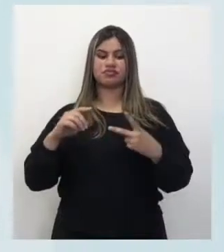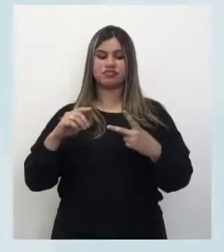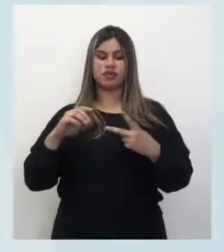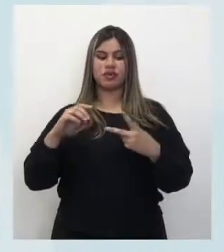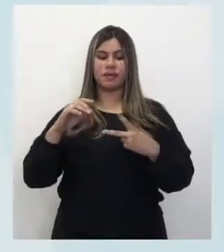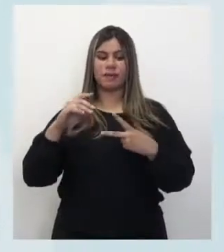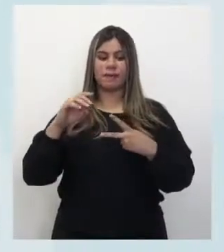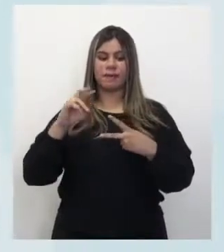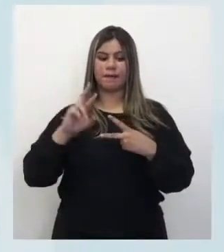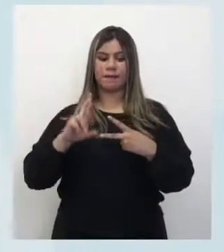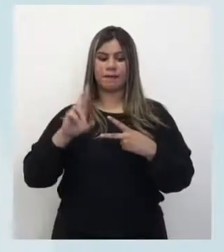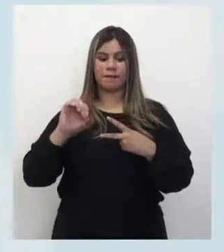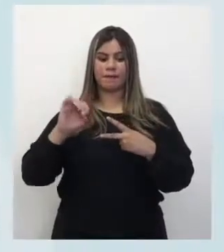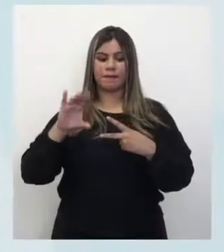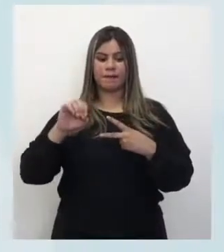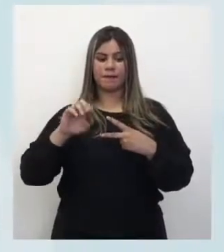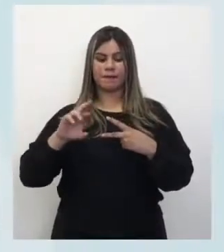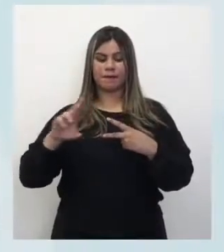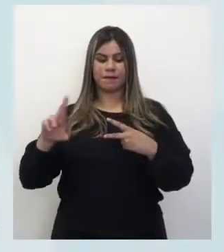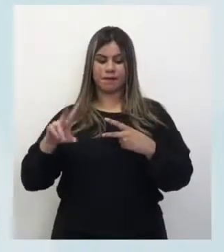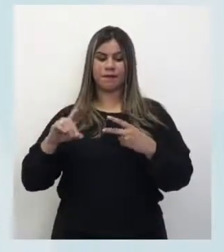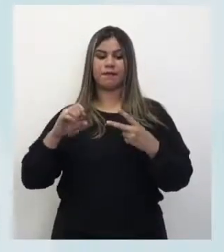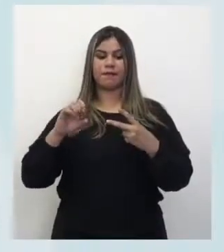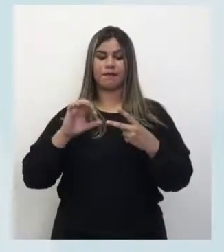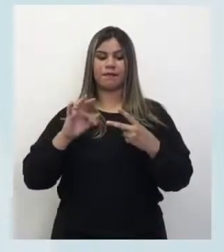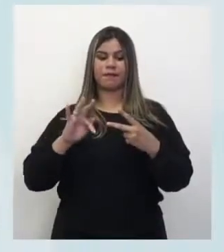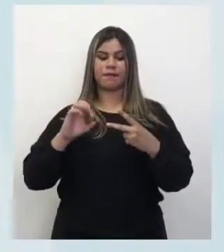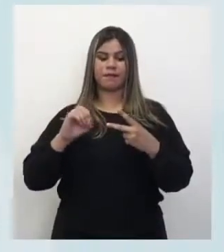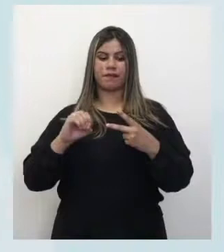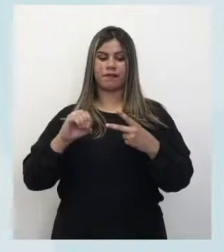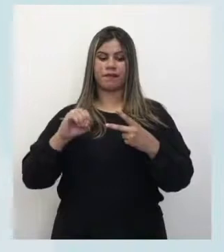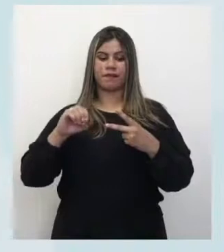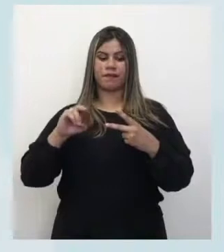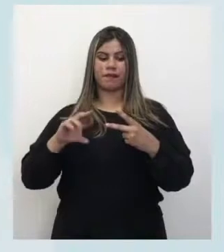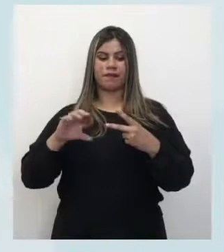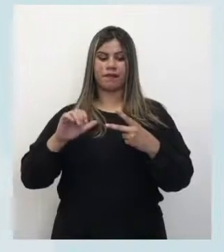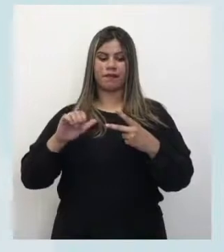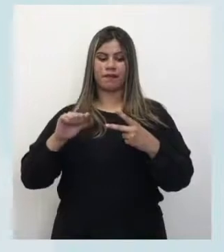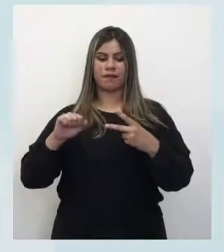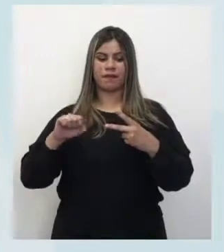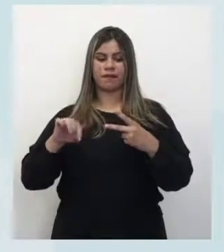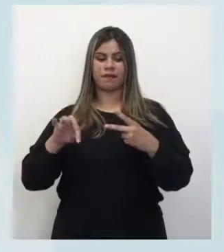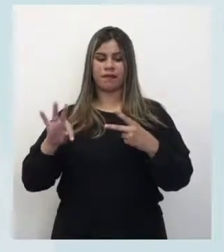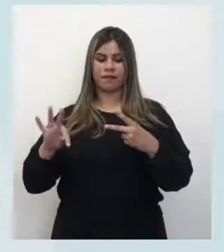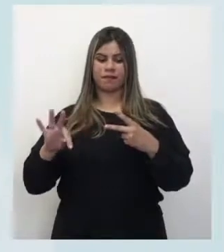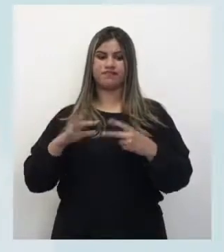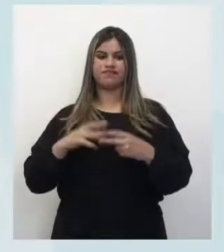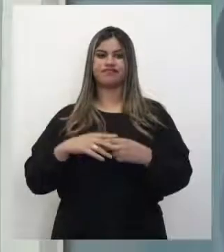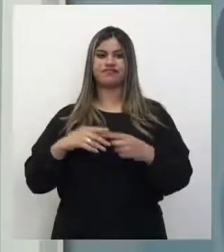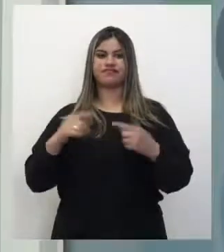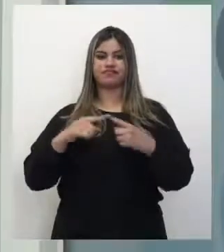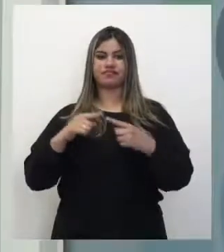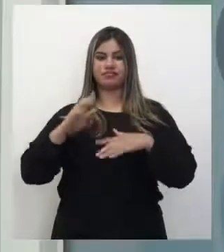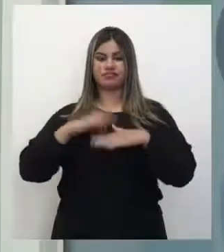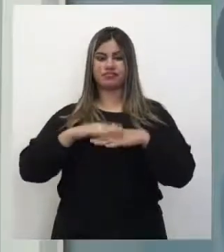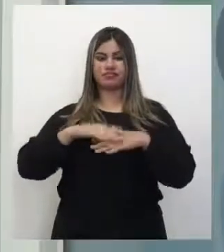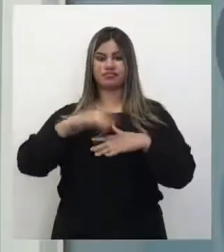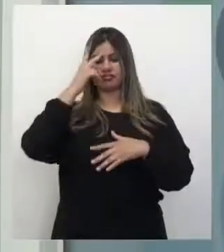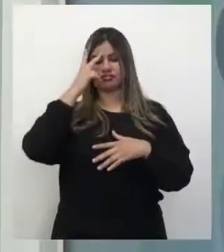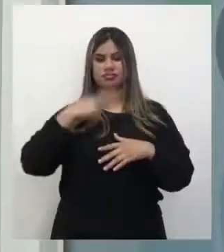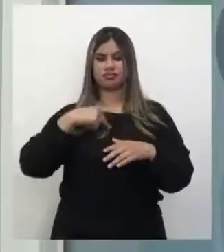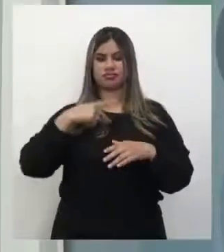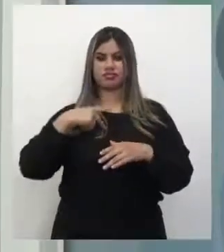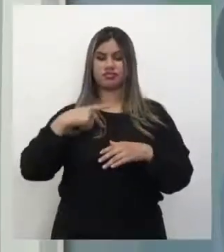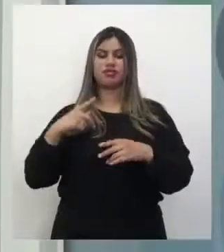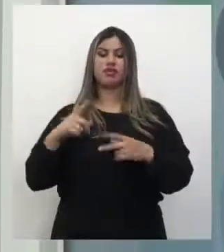do discurso, da fala, da linguagem como elemento que constrói a minha individualidade, e já